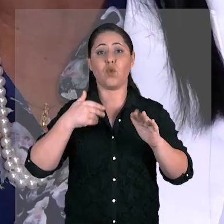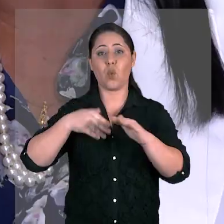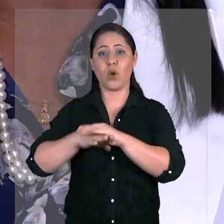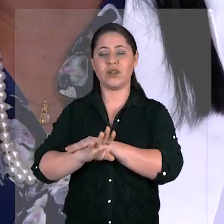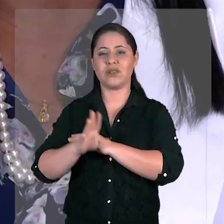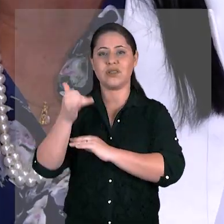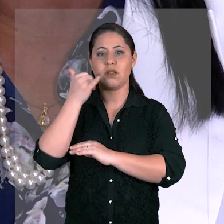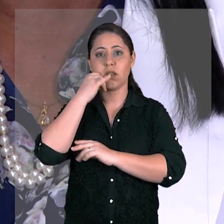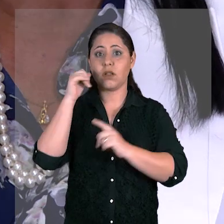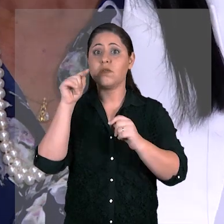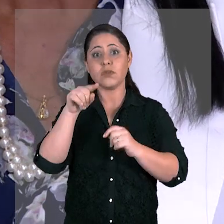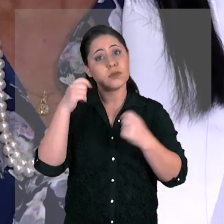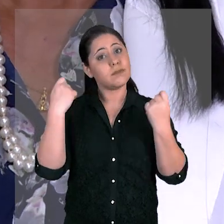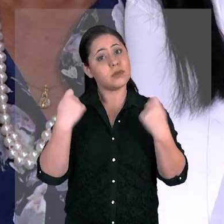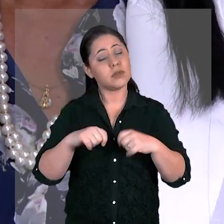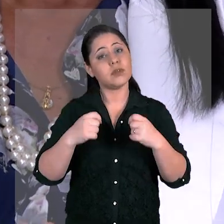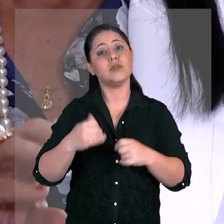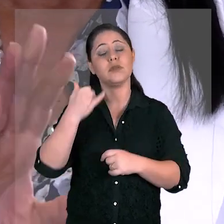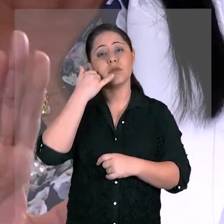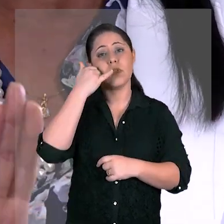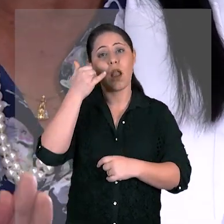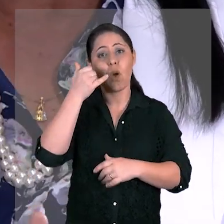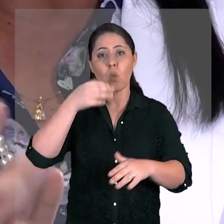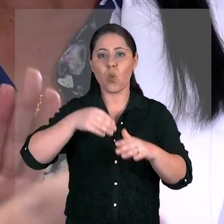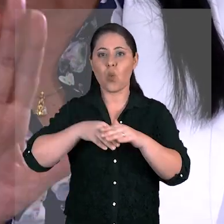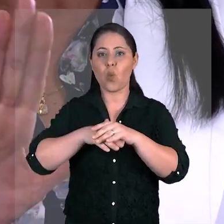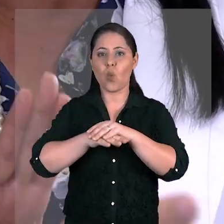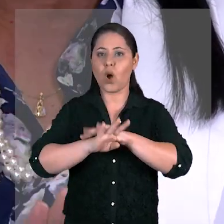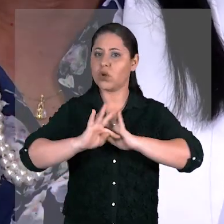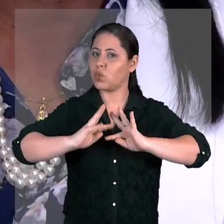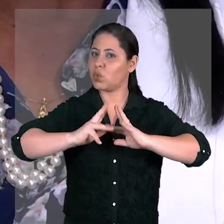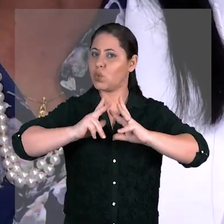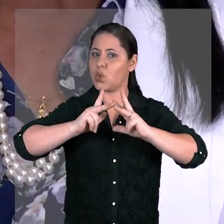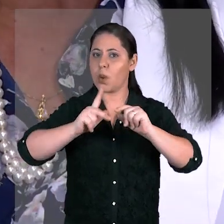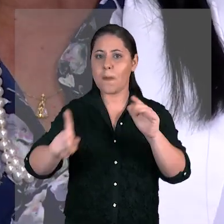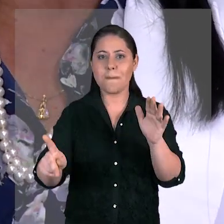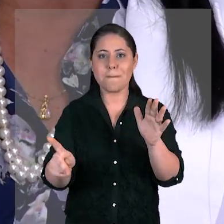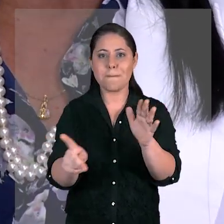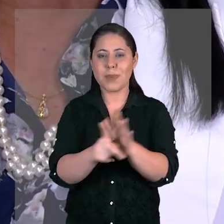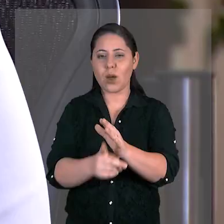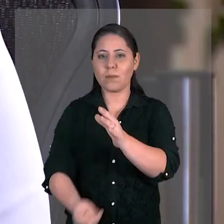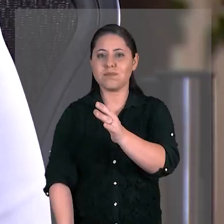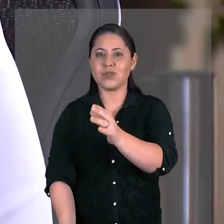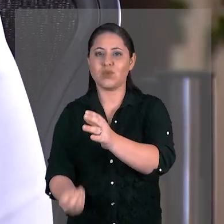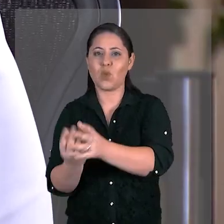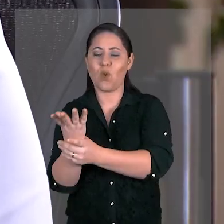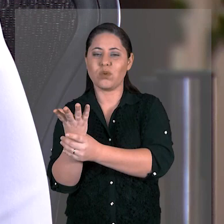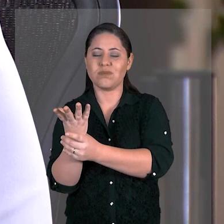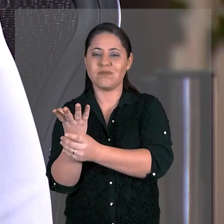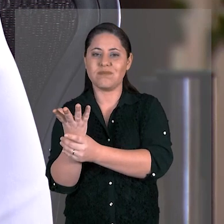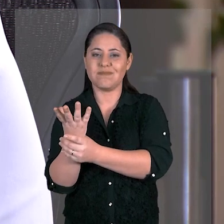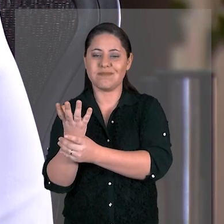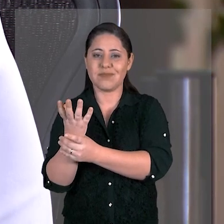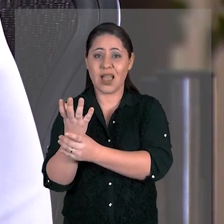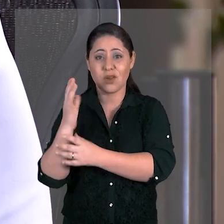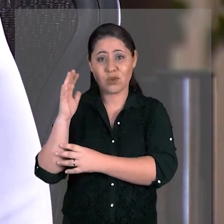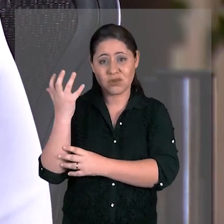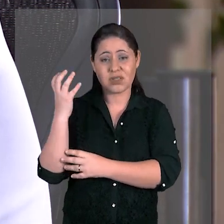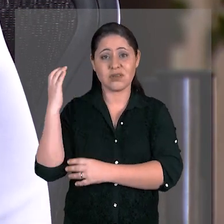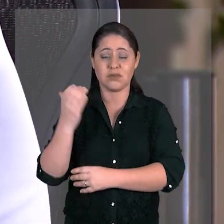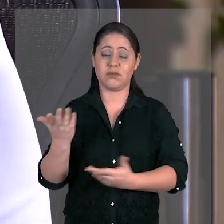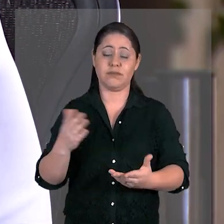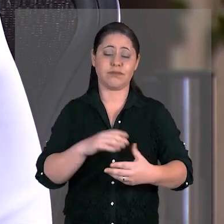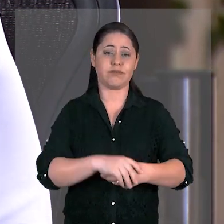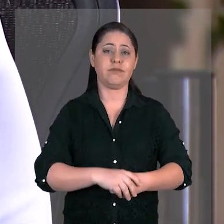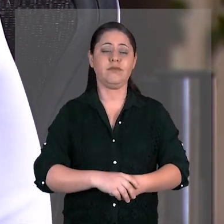precisa do seu celular. É muito importante que se preserve os dados no meio original onde ele foi. Preserve, porque depois você vai... por